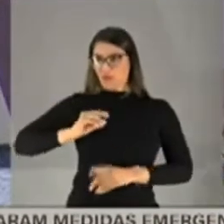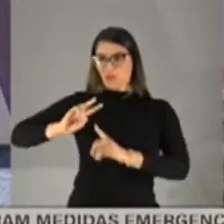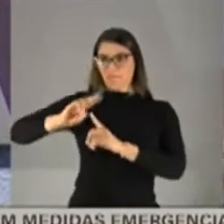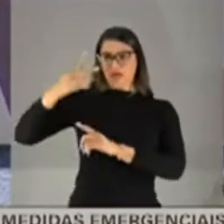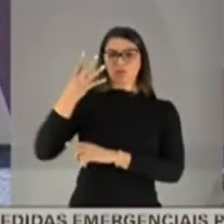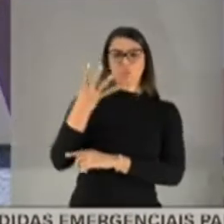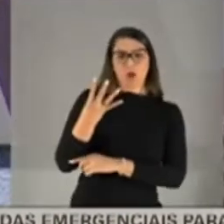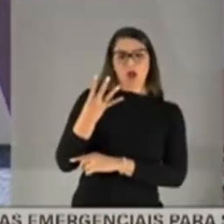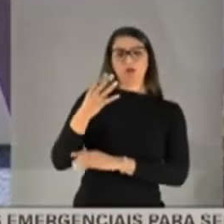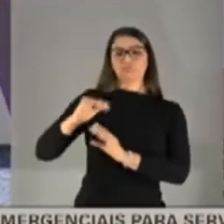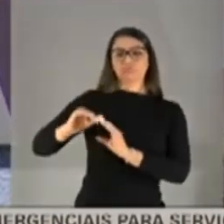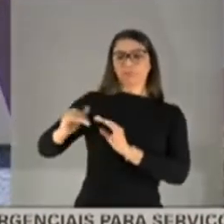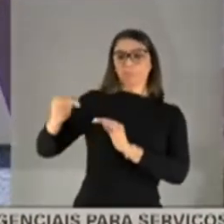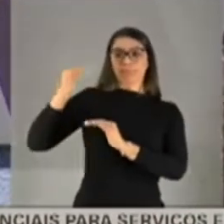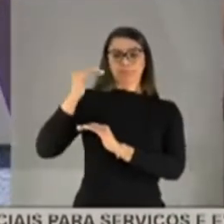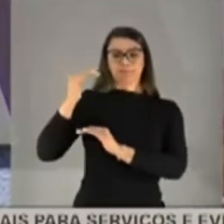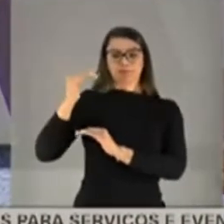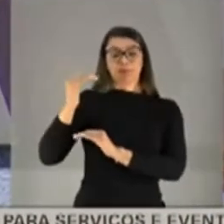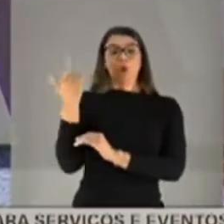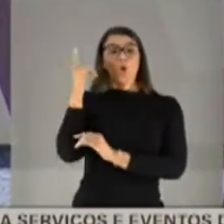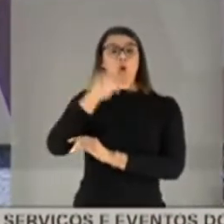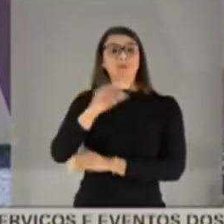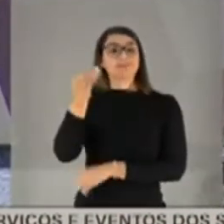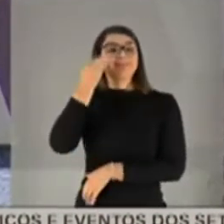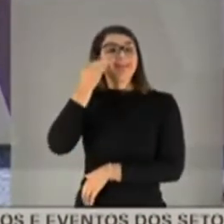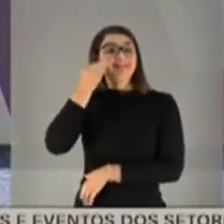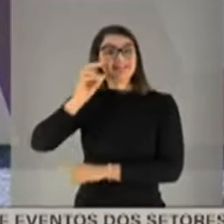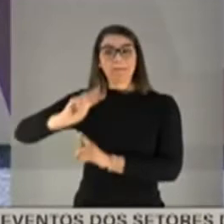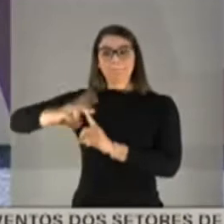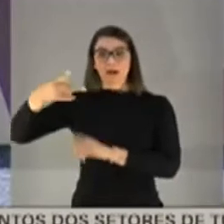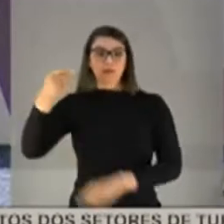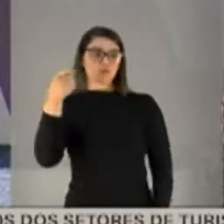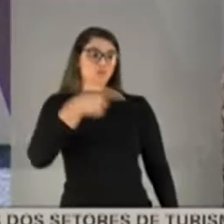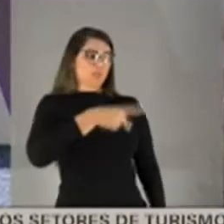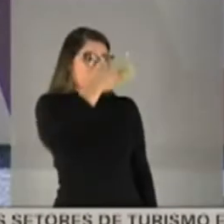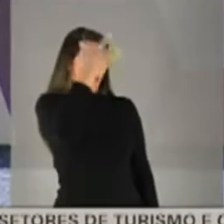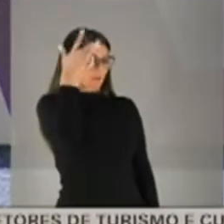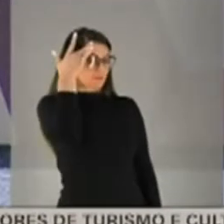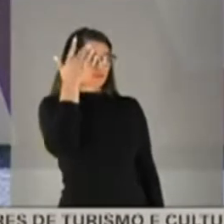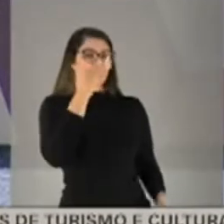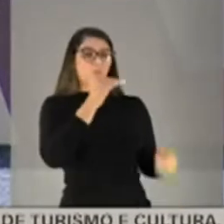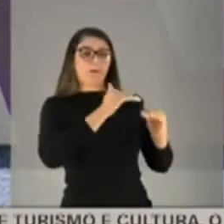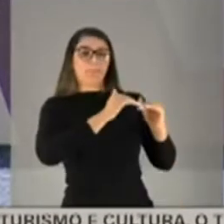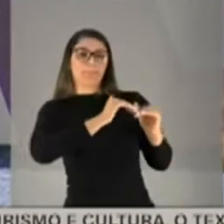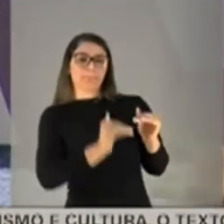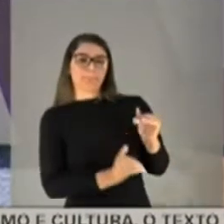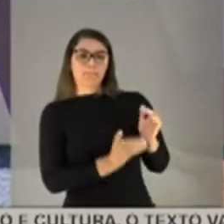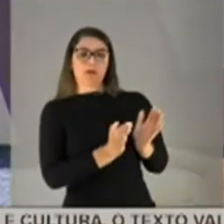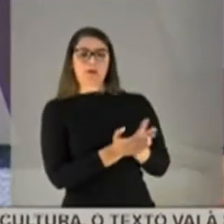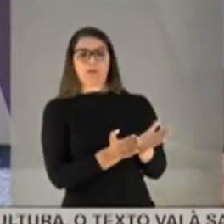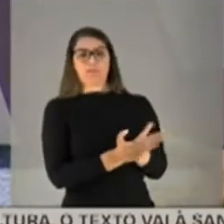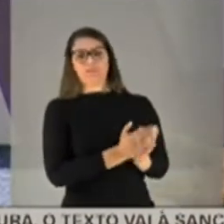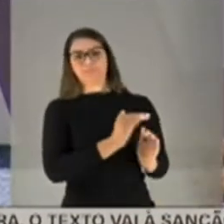mínimos consumiram 4 vezes mais testes do que as pessoas que recebiam menos de meio salário mínimo. A